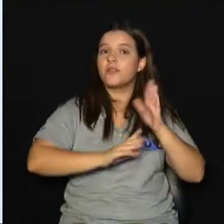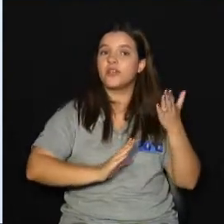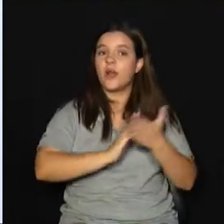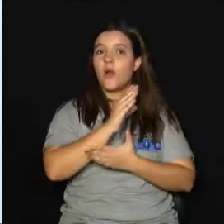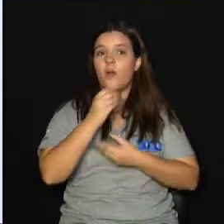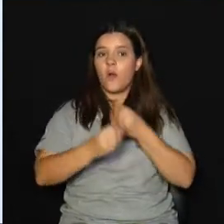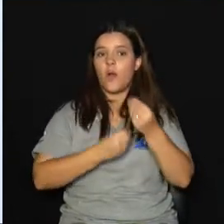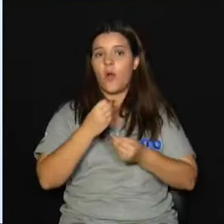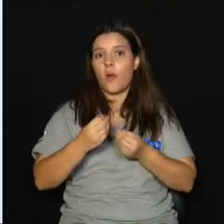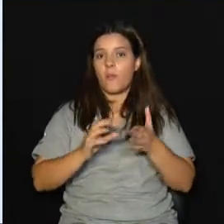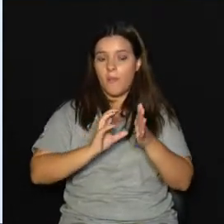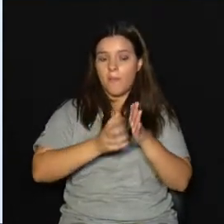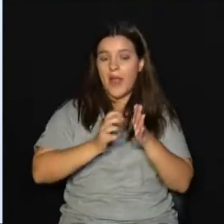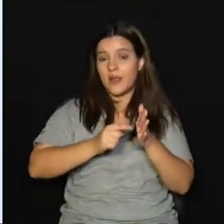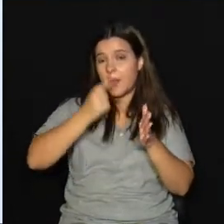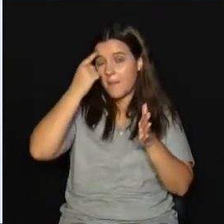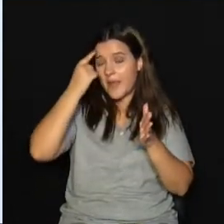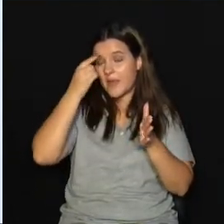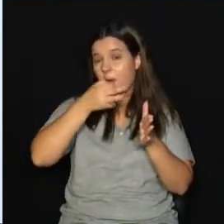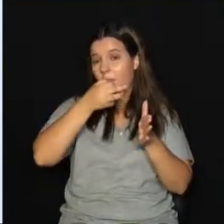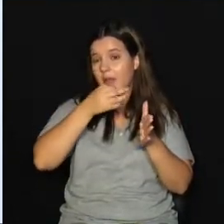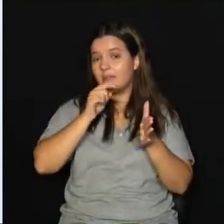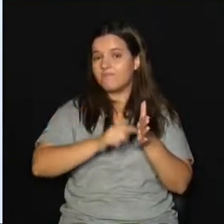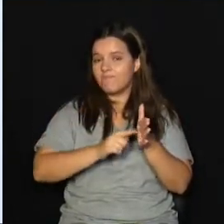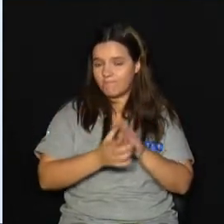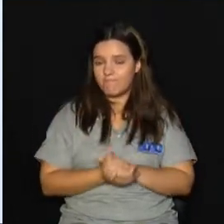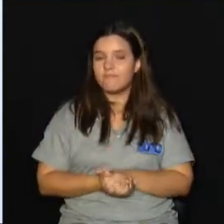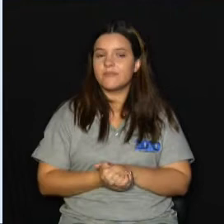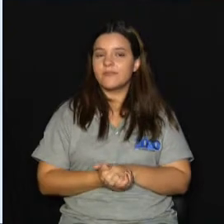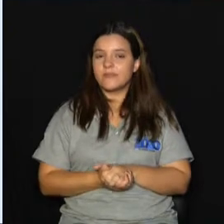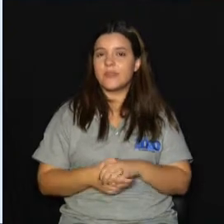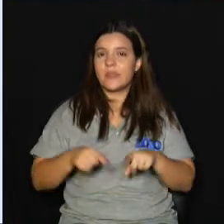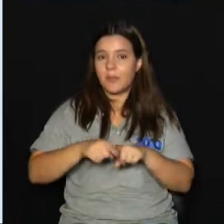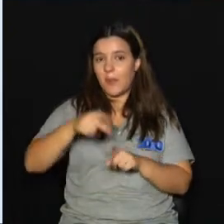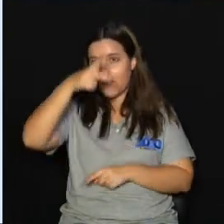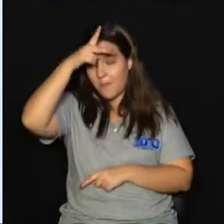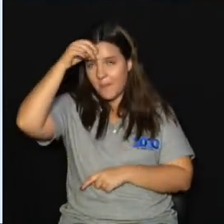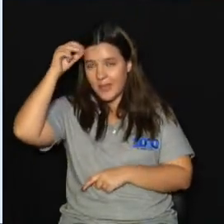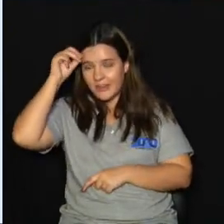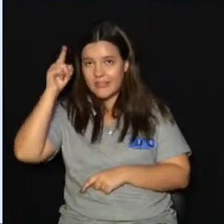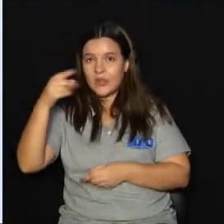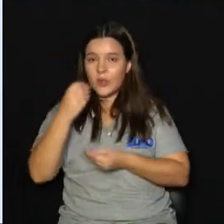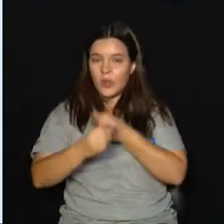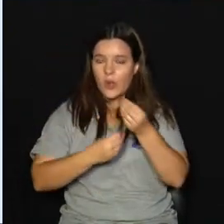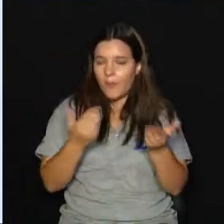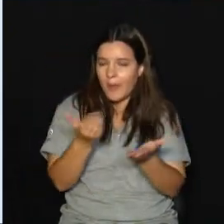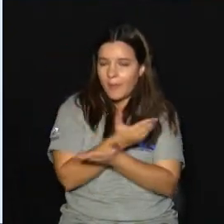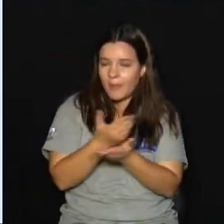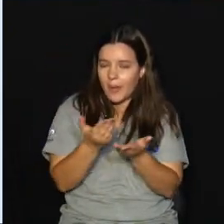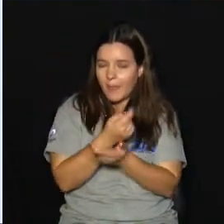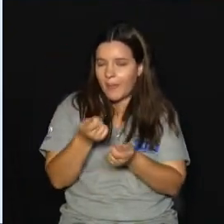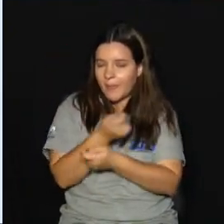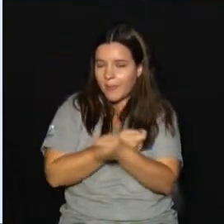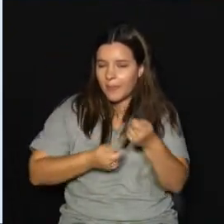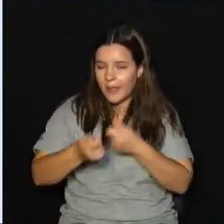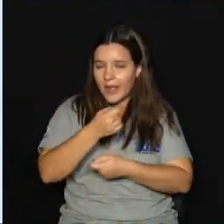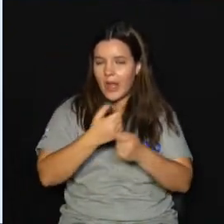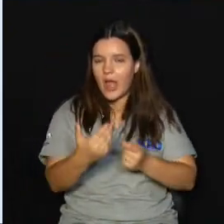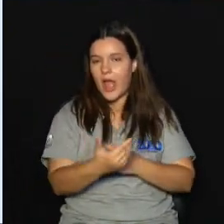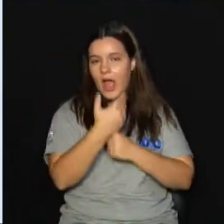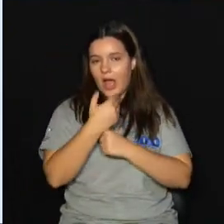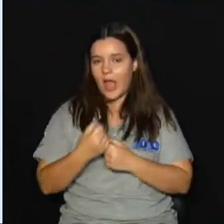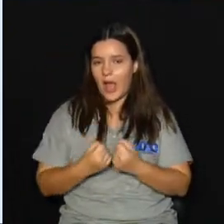comportar, da pauta que está sendo votada e da capacidade do executivo também de atrair essas legendas para a sua base de apoio